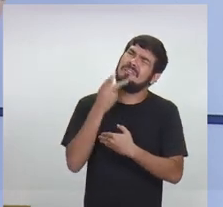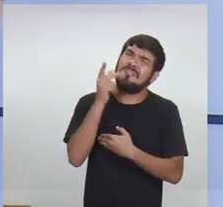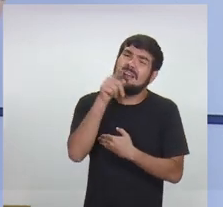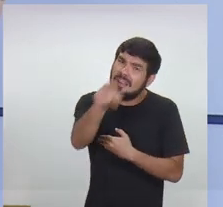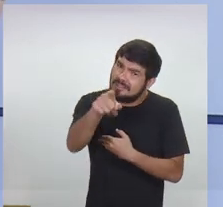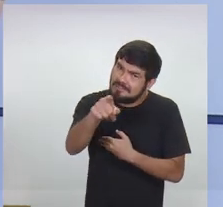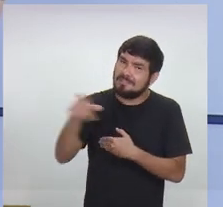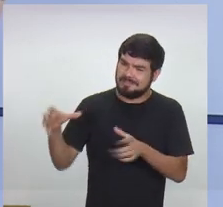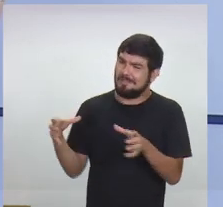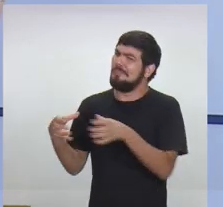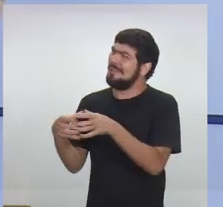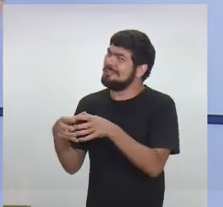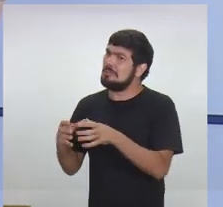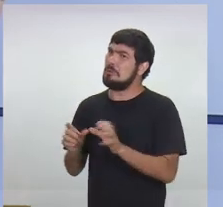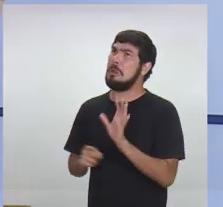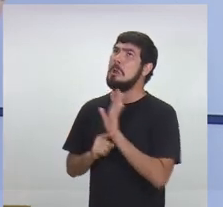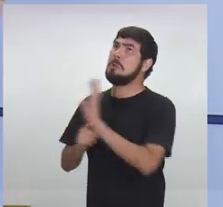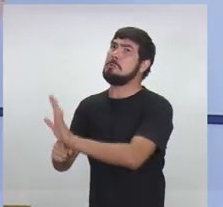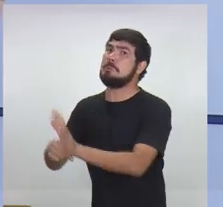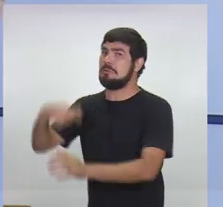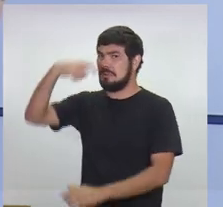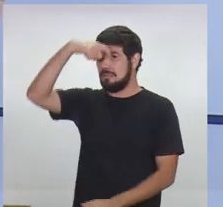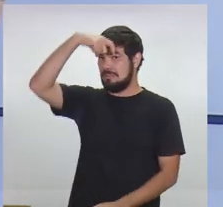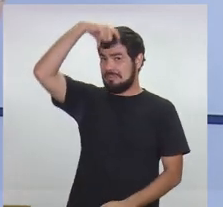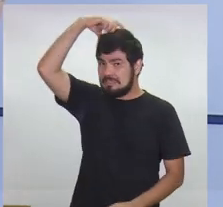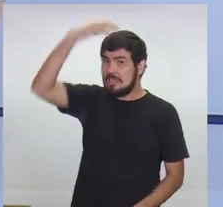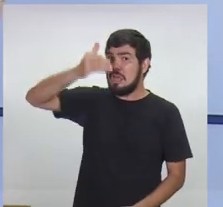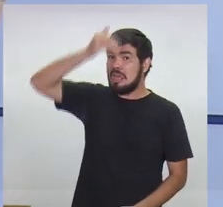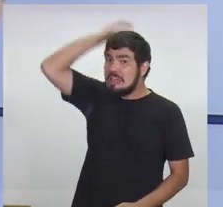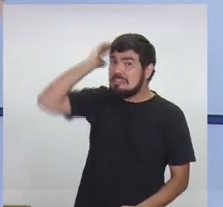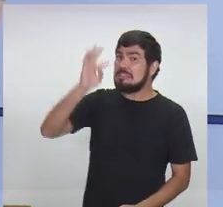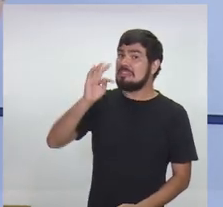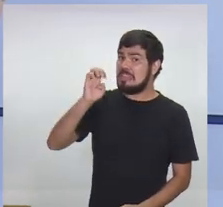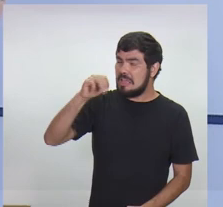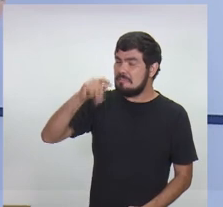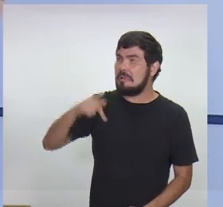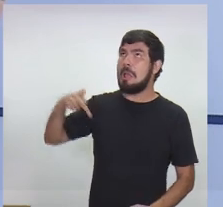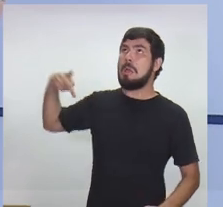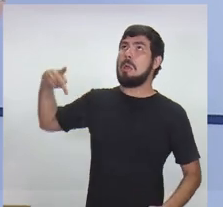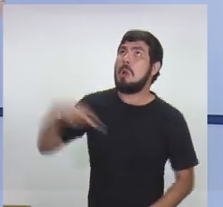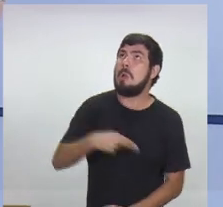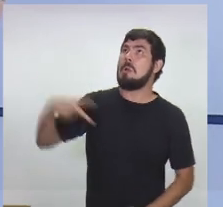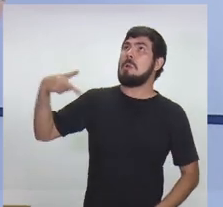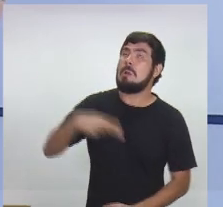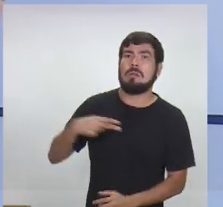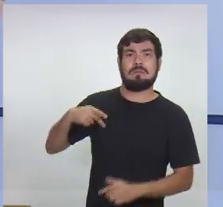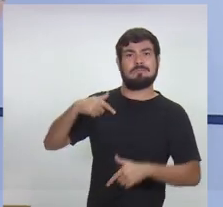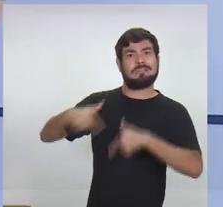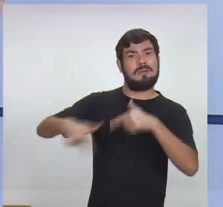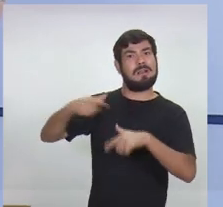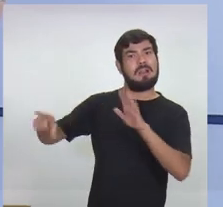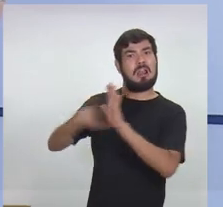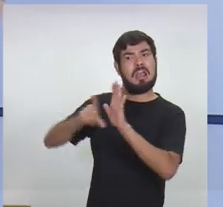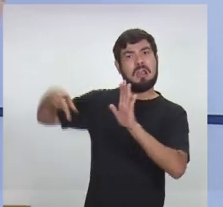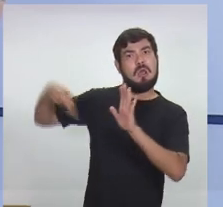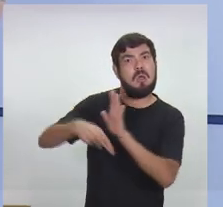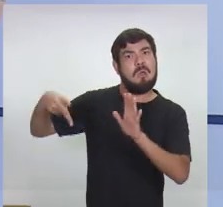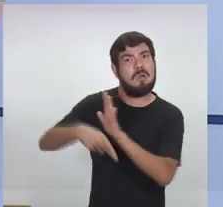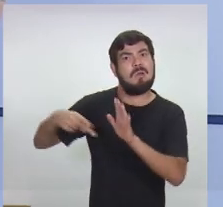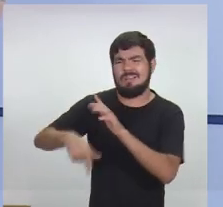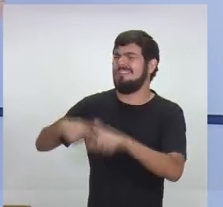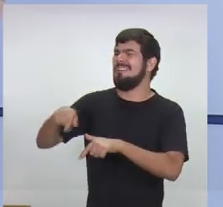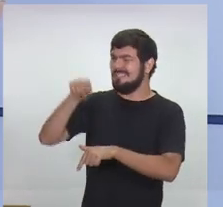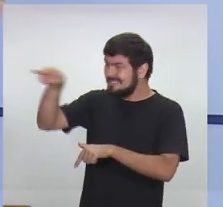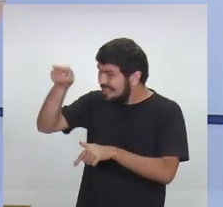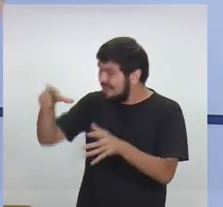partido tem apoiado temer tem apoiado a essas políticas de corte tem apoiado a reforma trabalhista retira direitos dos trabalhadores e hoje o